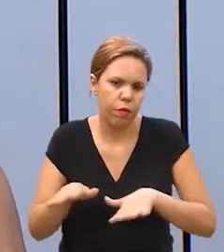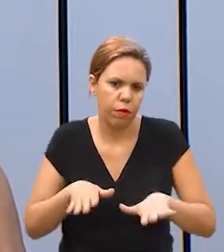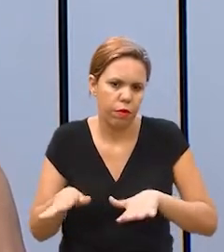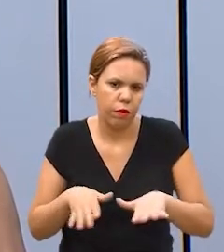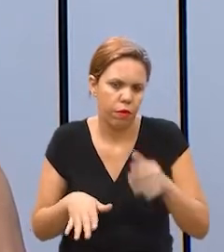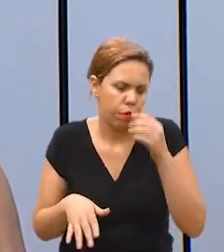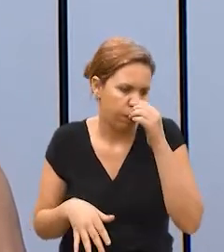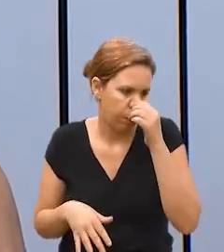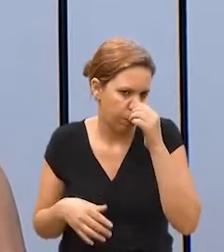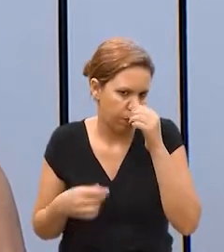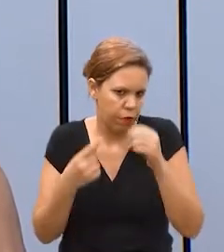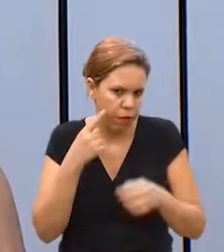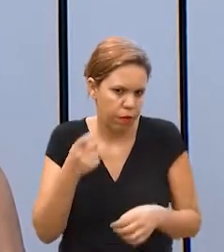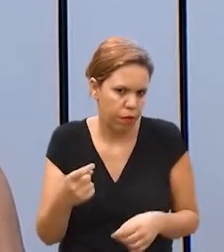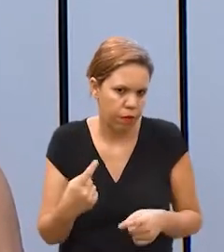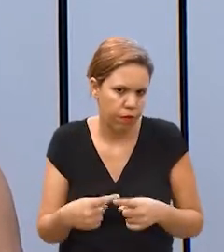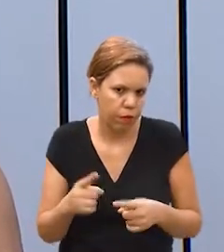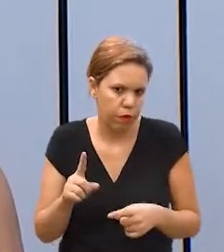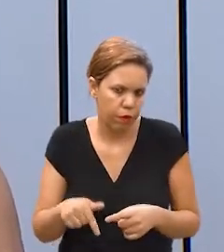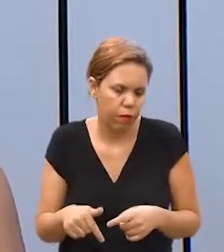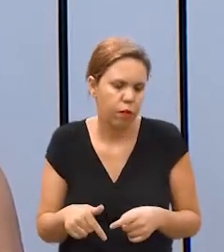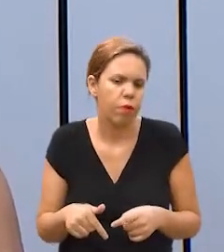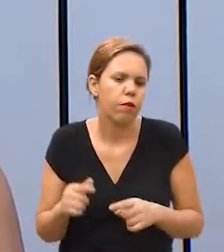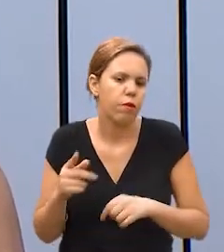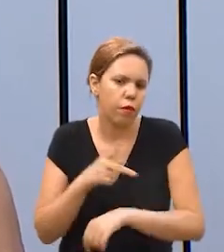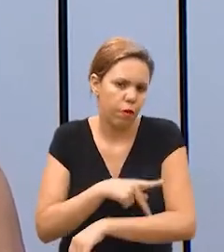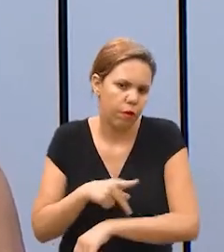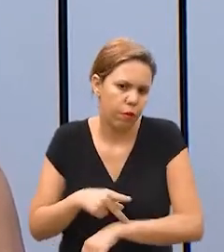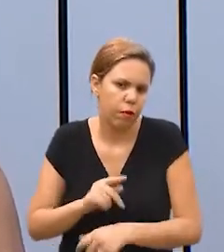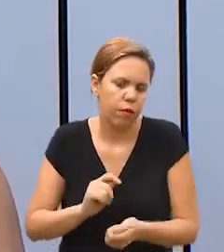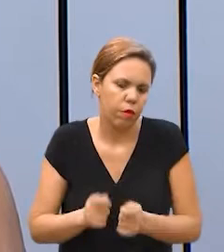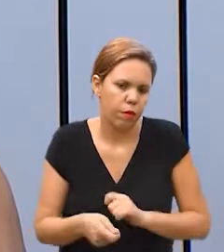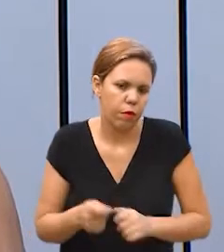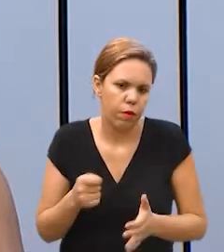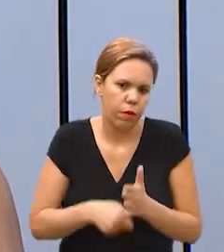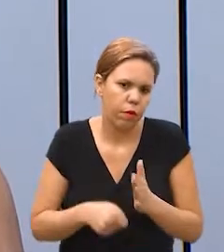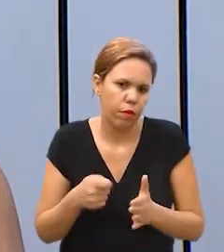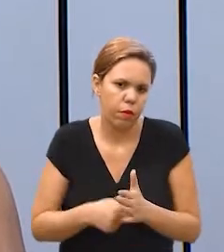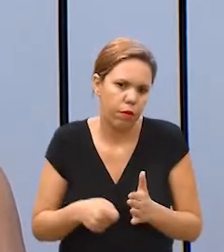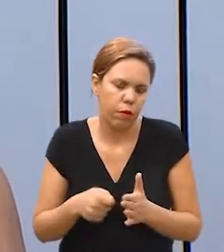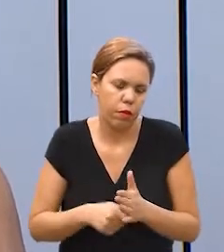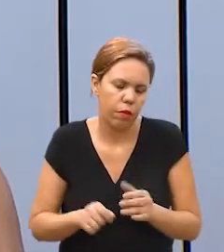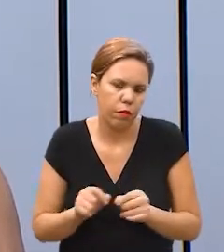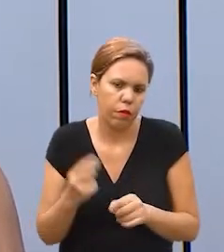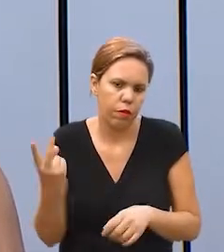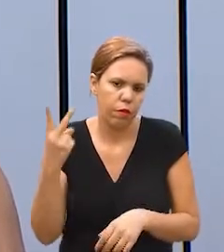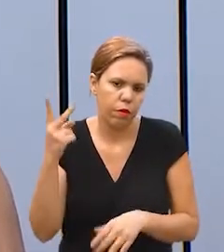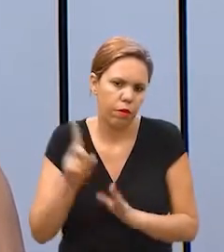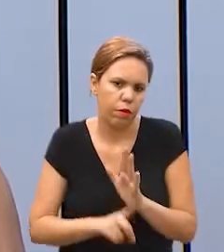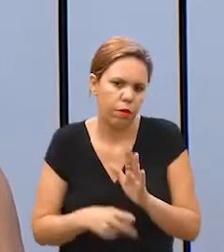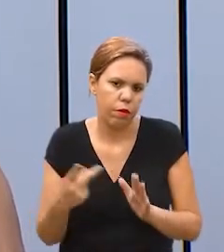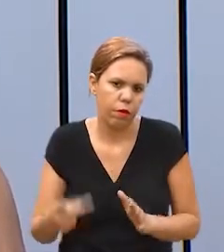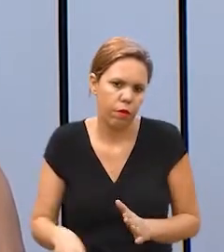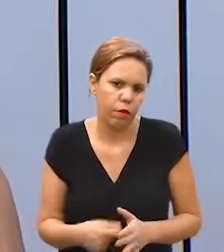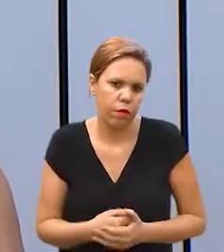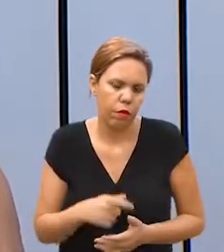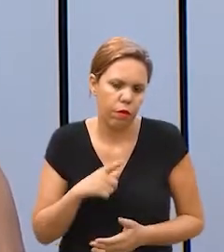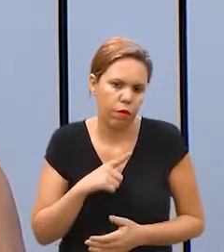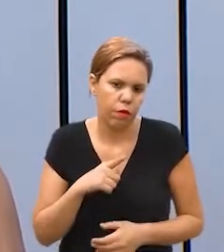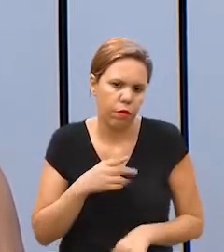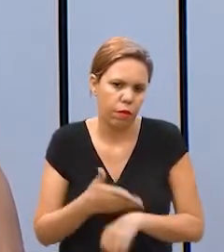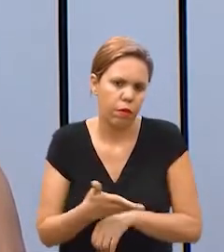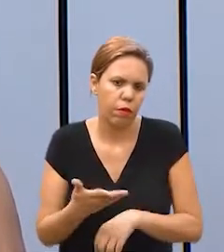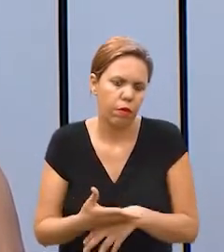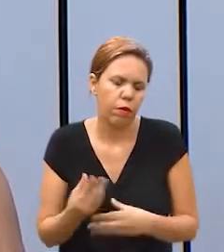de mobilização foi muito interessante, porque também é pedagógico. As pessoas lutarem, fazerem valer o seu direito também é pedagógico. Nós